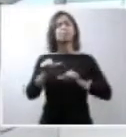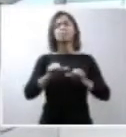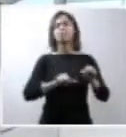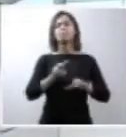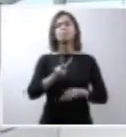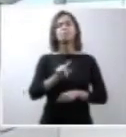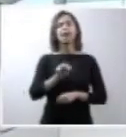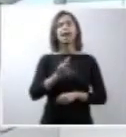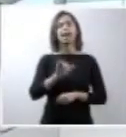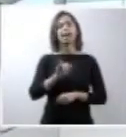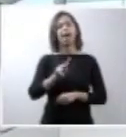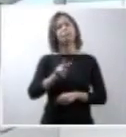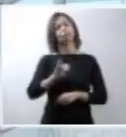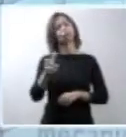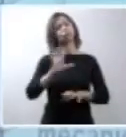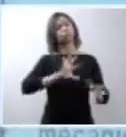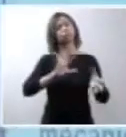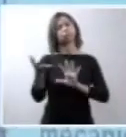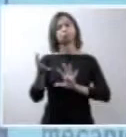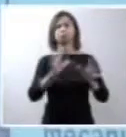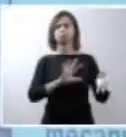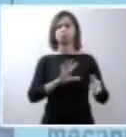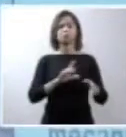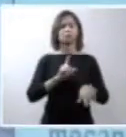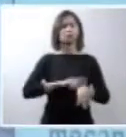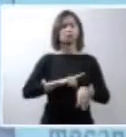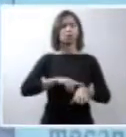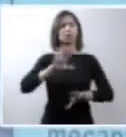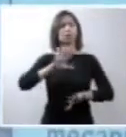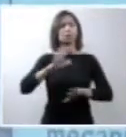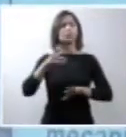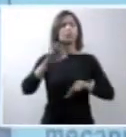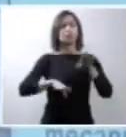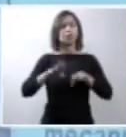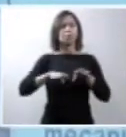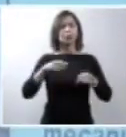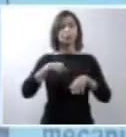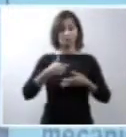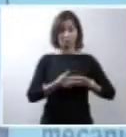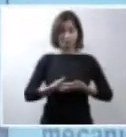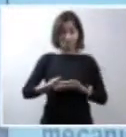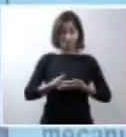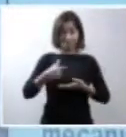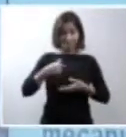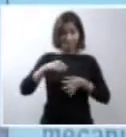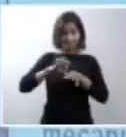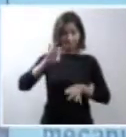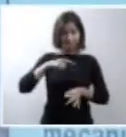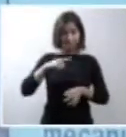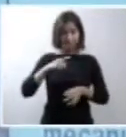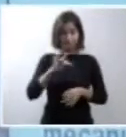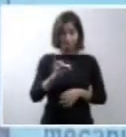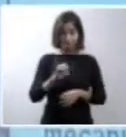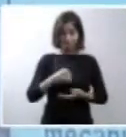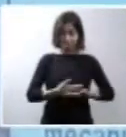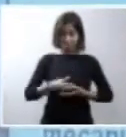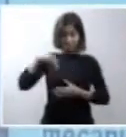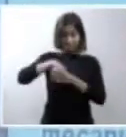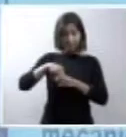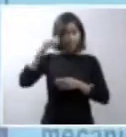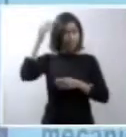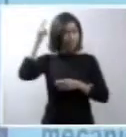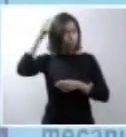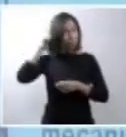que é variável. É variável porque o desenvolvimento do sistema endócrino fetal é absolutamente